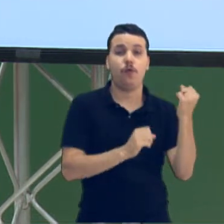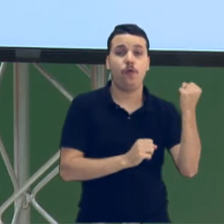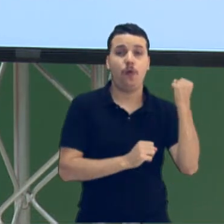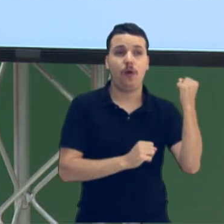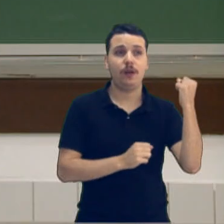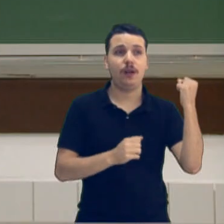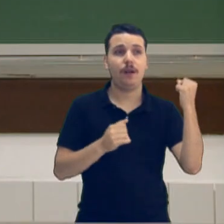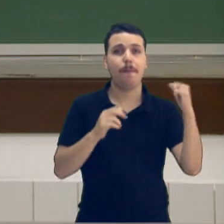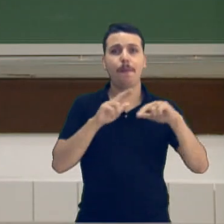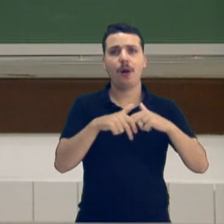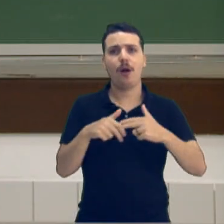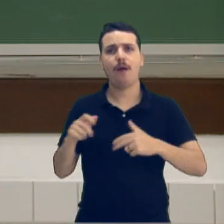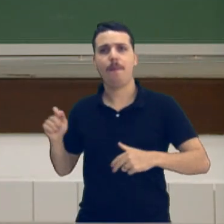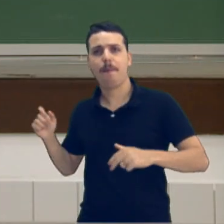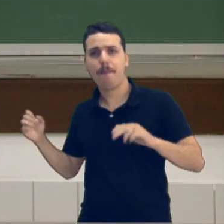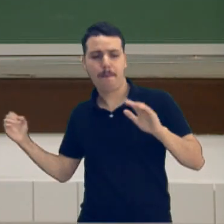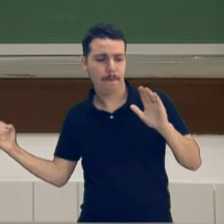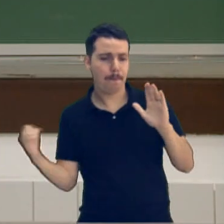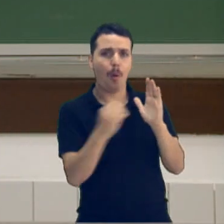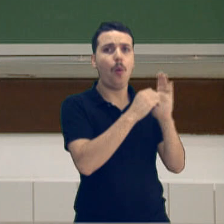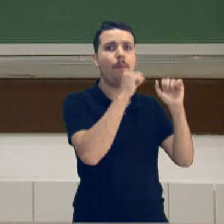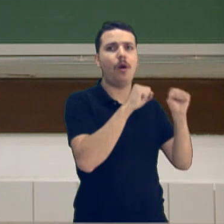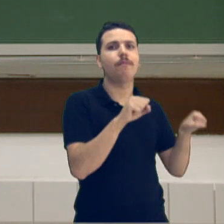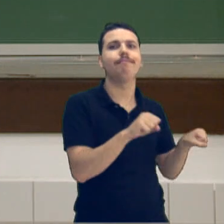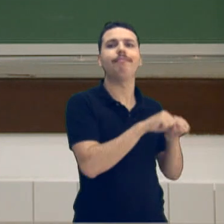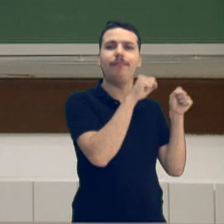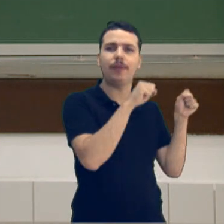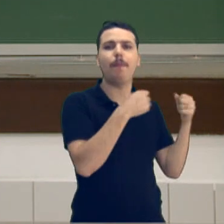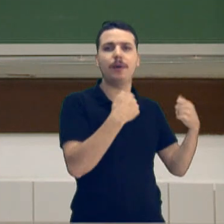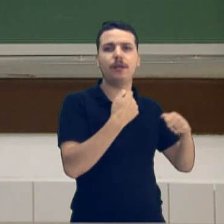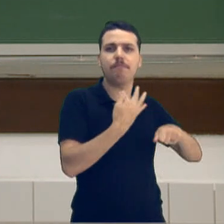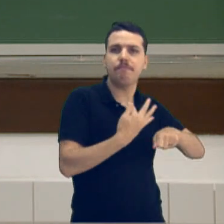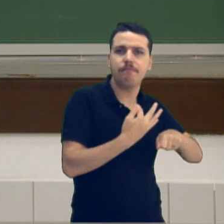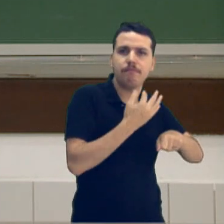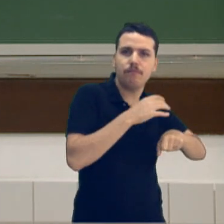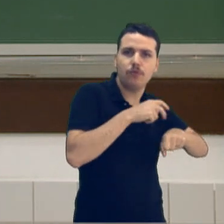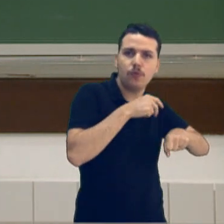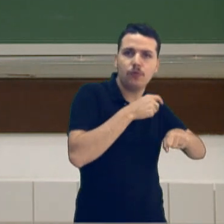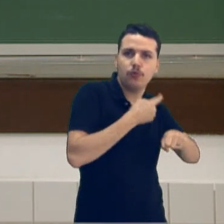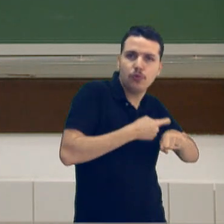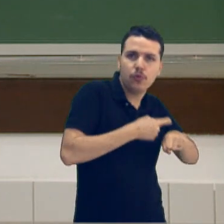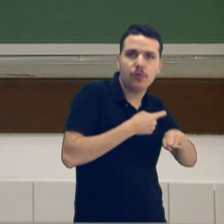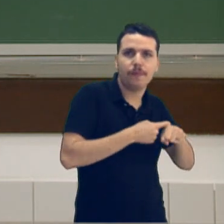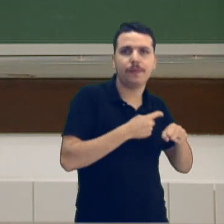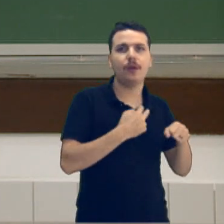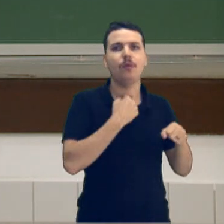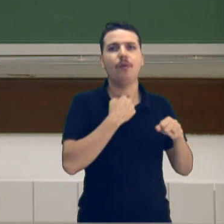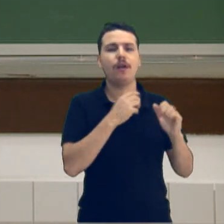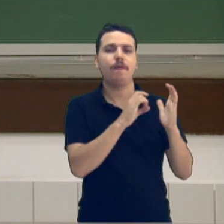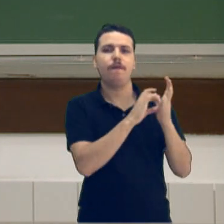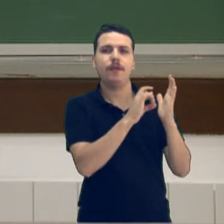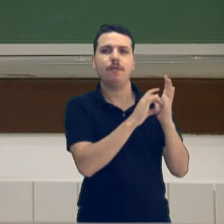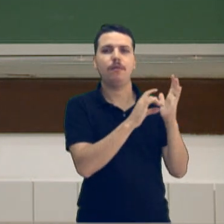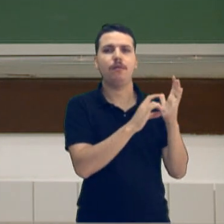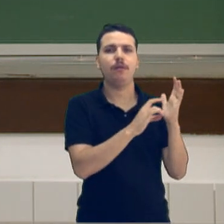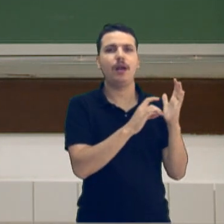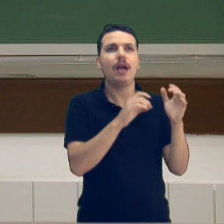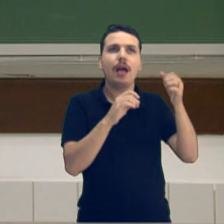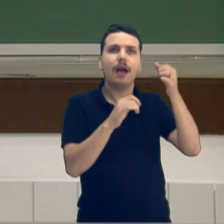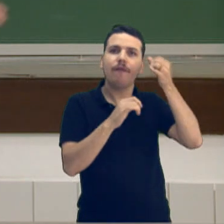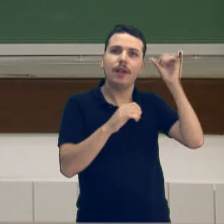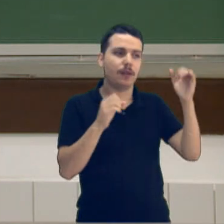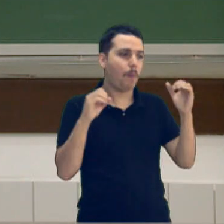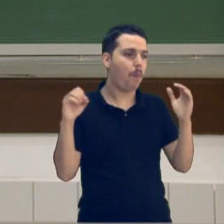causa da questão da bola batendo, né? E para não pôr, um vidro temperado para não pôr em risco, né, a